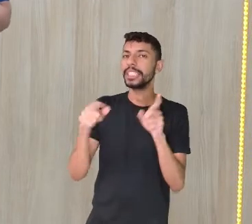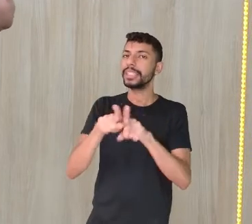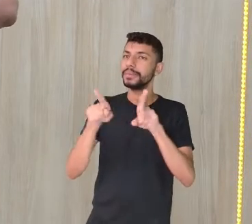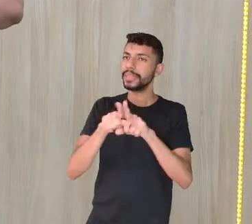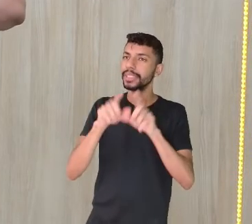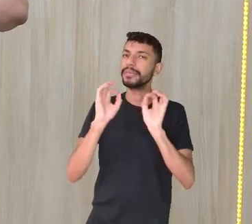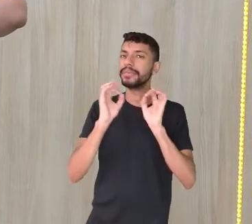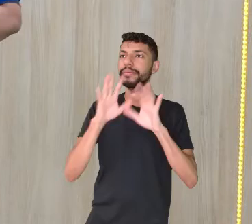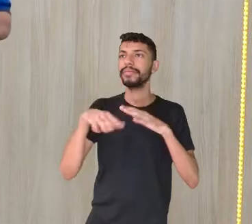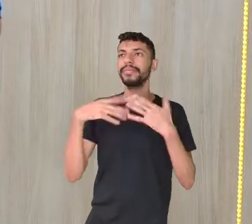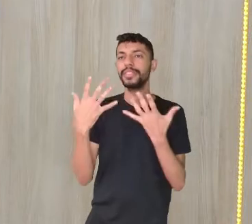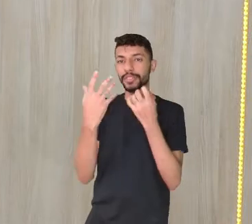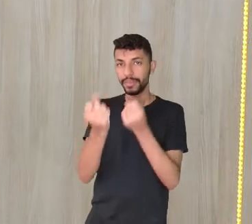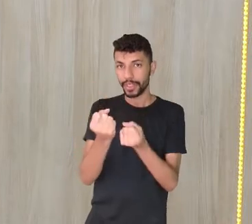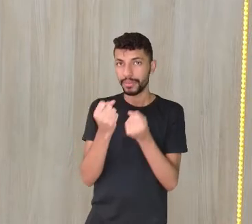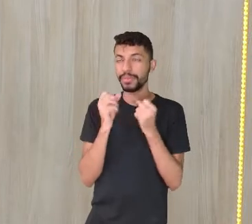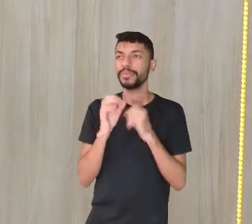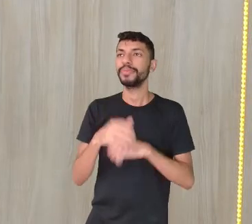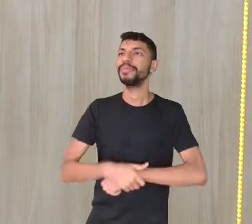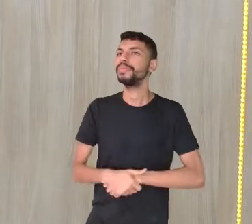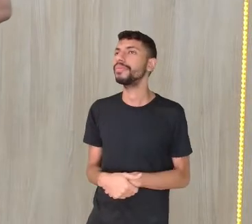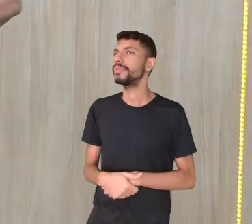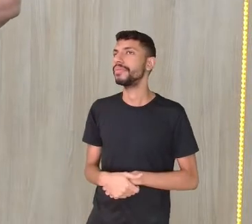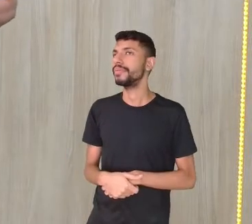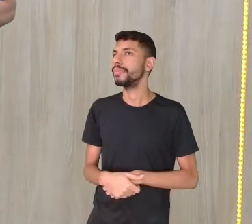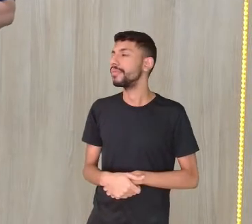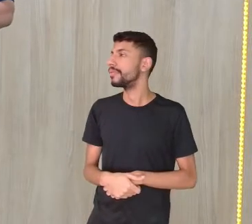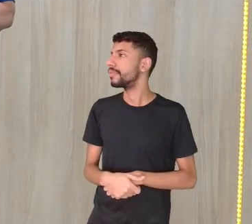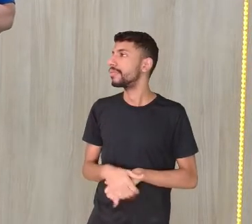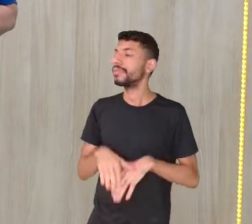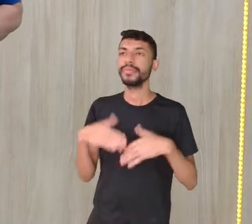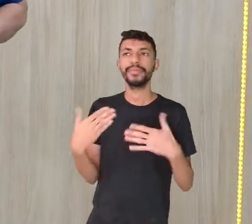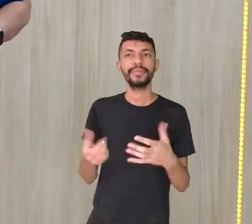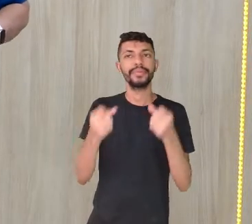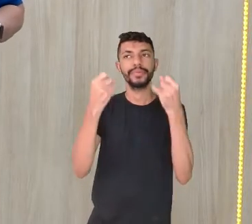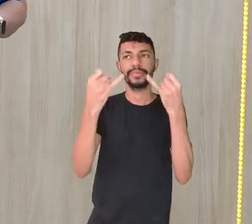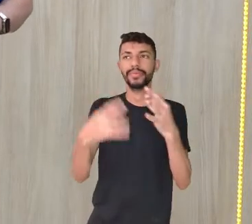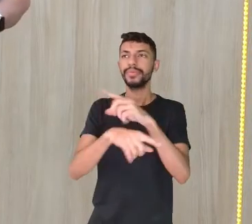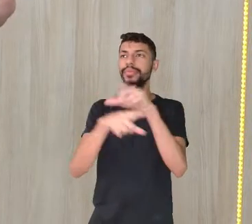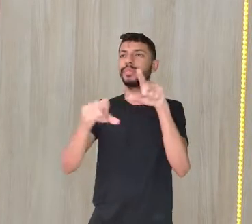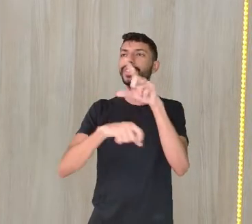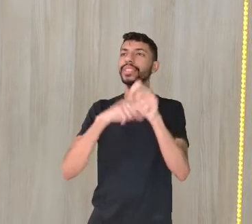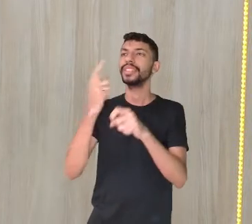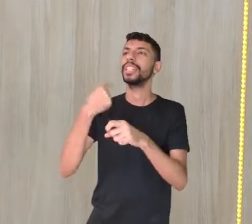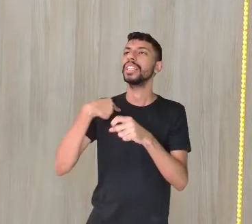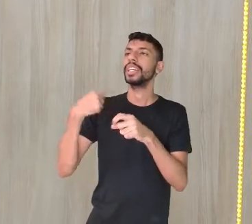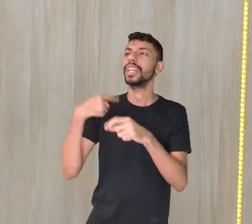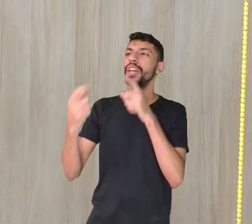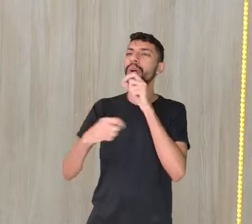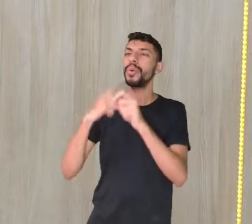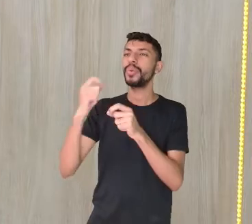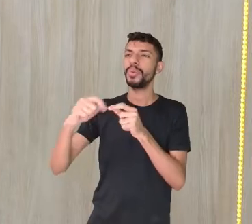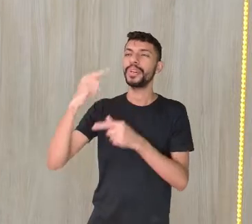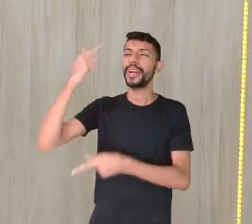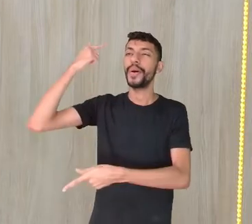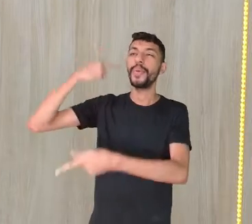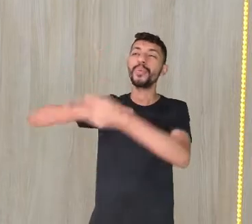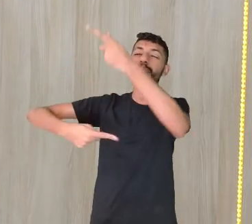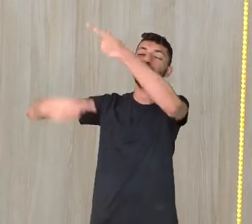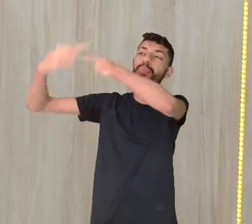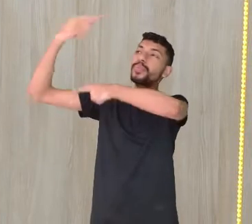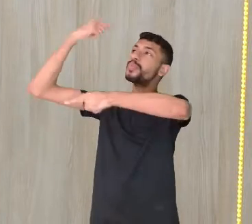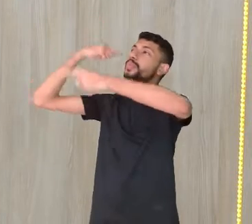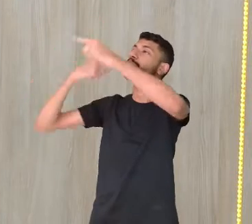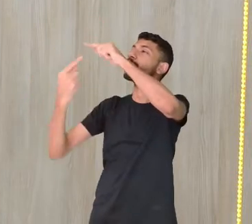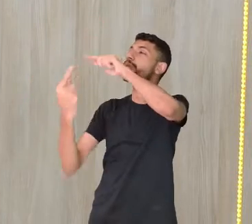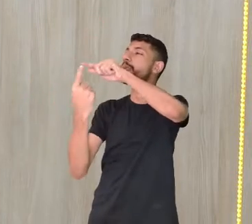pessoal. Mas vamos lá. E aí, eu disse a vocês que eu fiz uma viagem no passado, né?